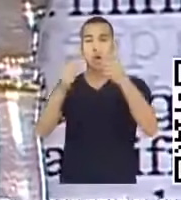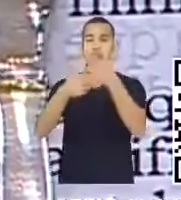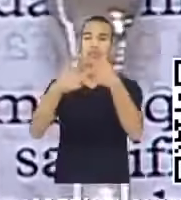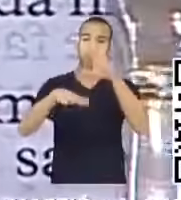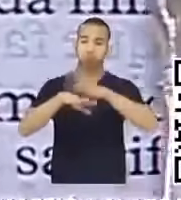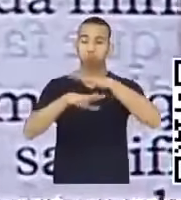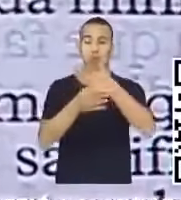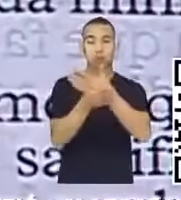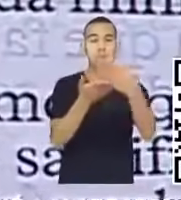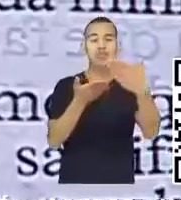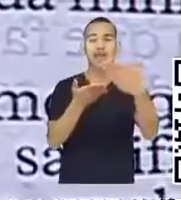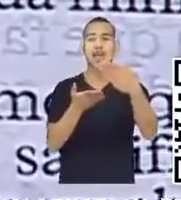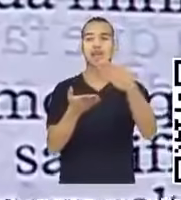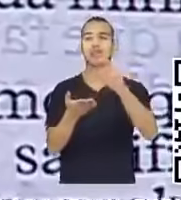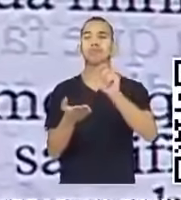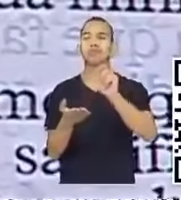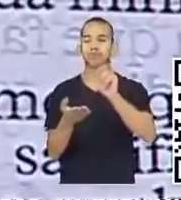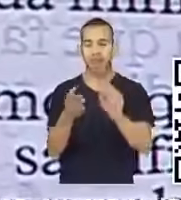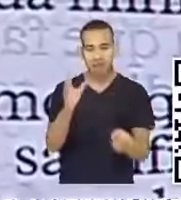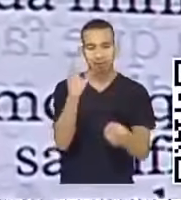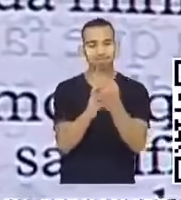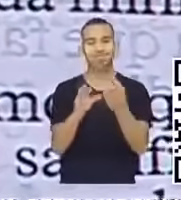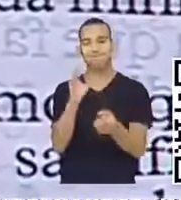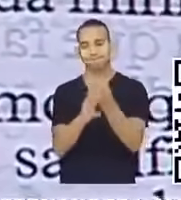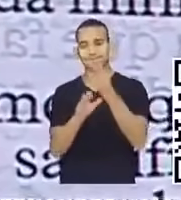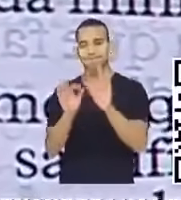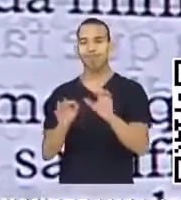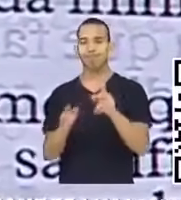e vieram E aí existir